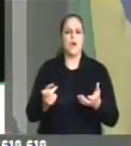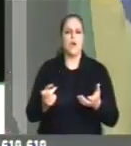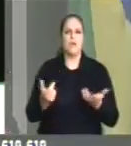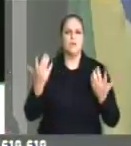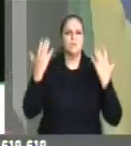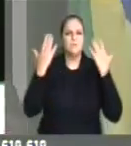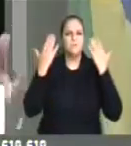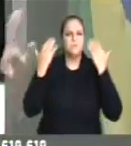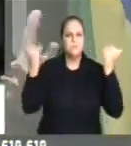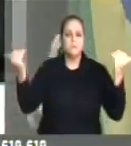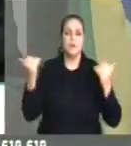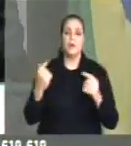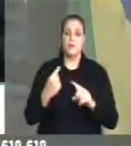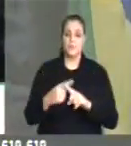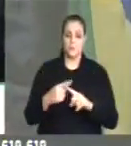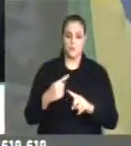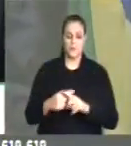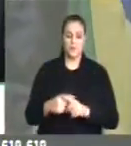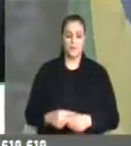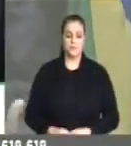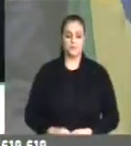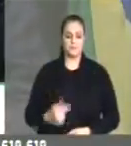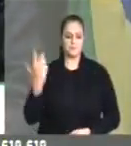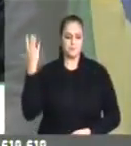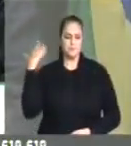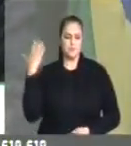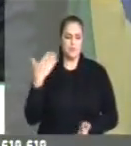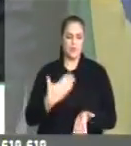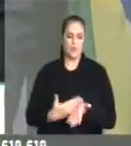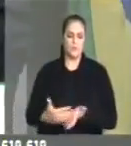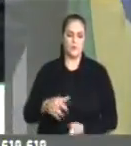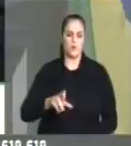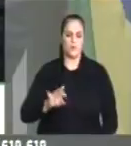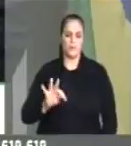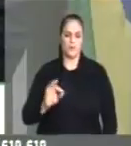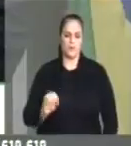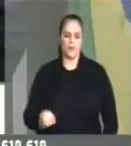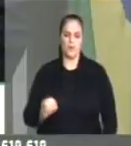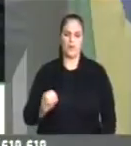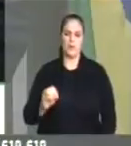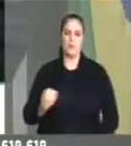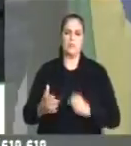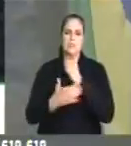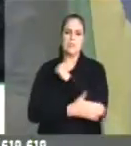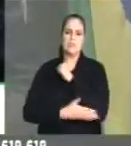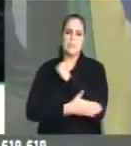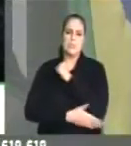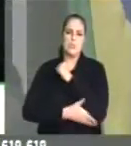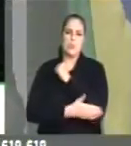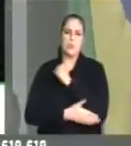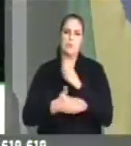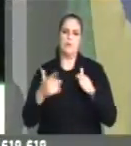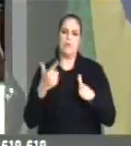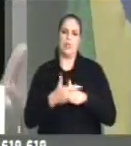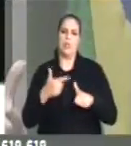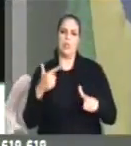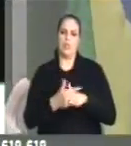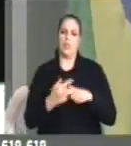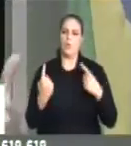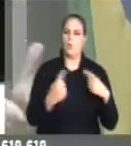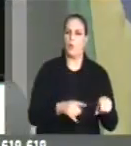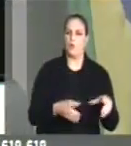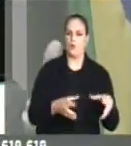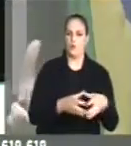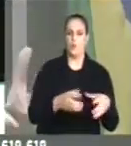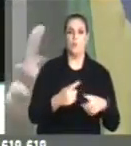Iniciada numa brincadeira do Roberto Cardoso Alves, enciumado porque não foi convidado para uma mesa, num justo